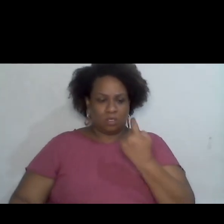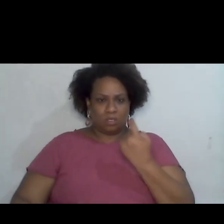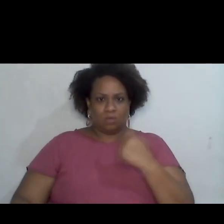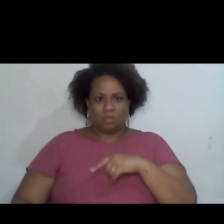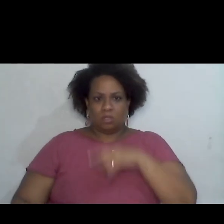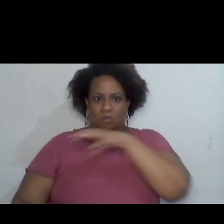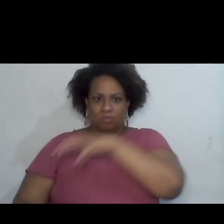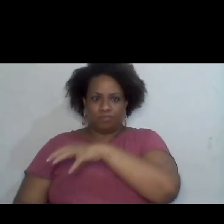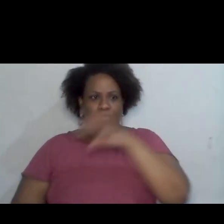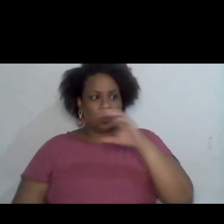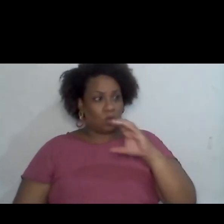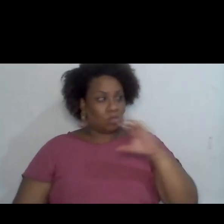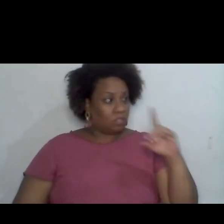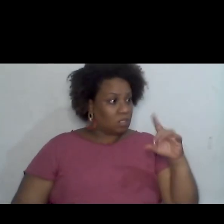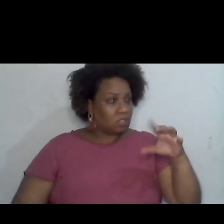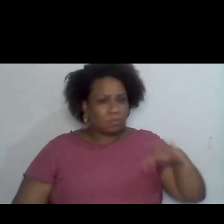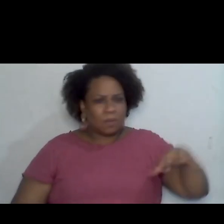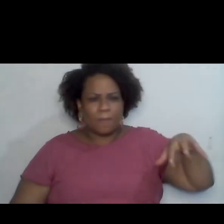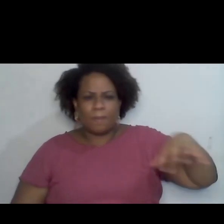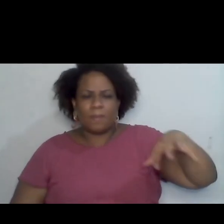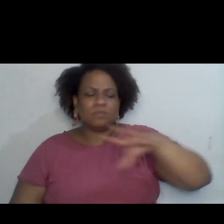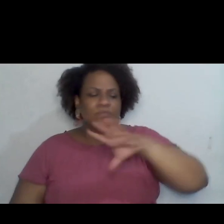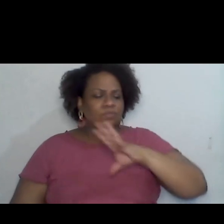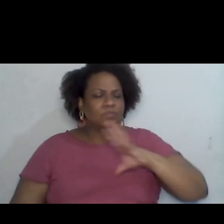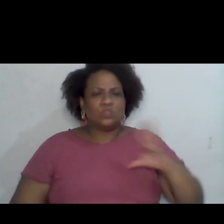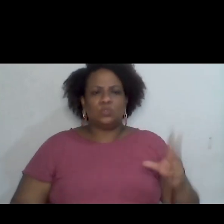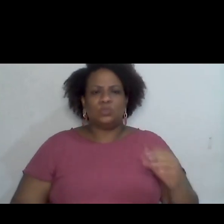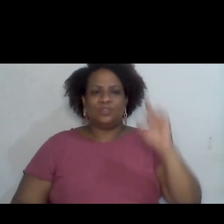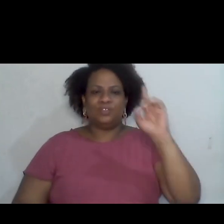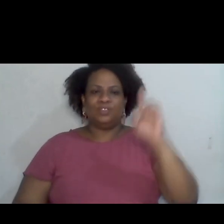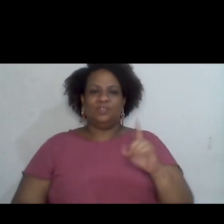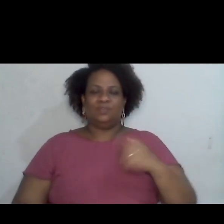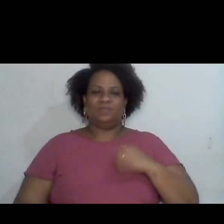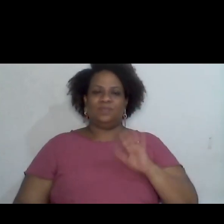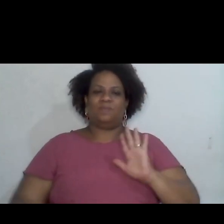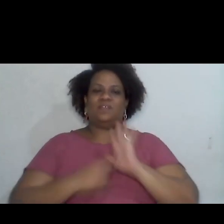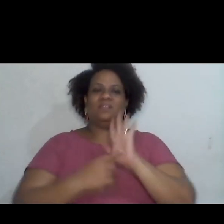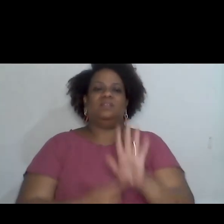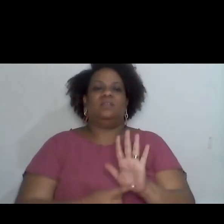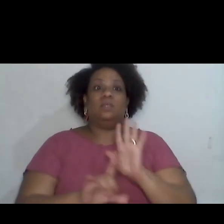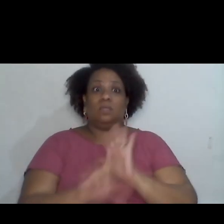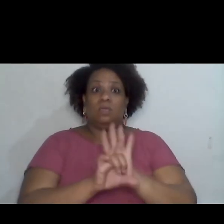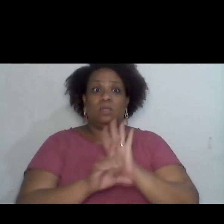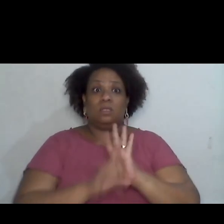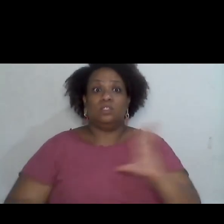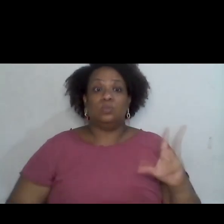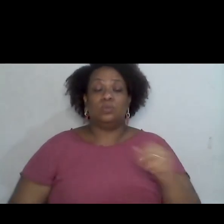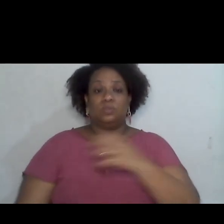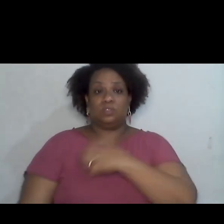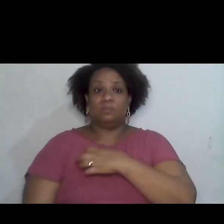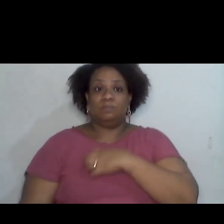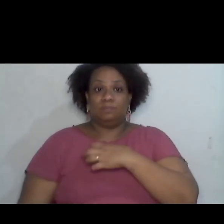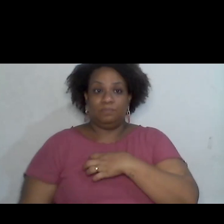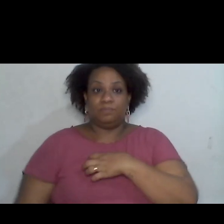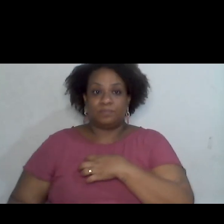a coordenação de dança e todo o nosso corpo de dirigentes que eu apresentei, além dos RTCs em todas as regiões da Bahia, e todos